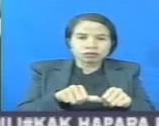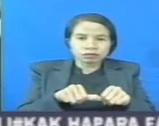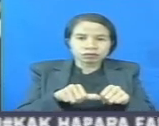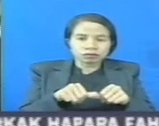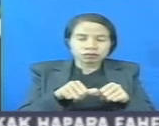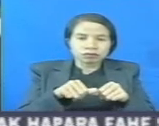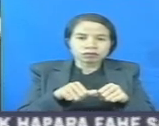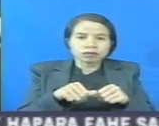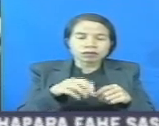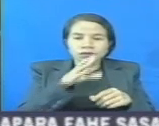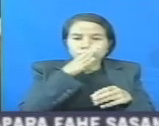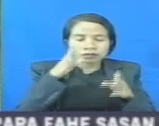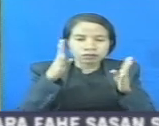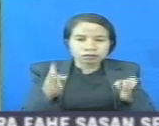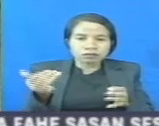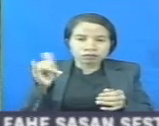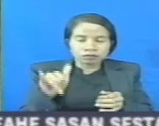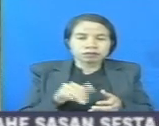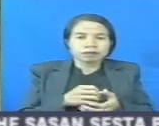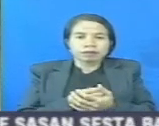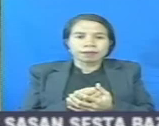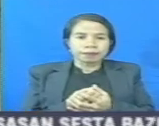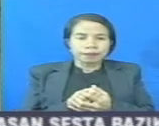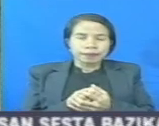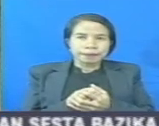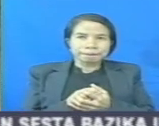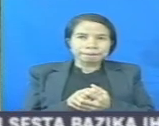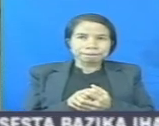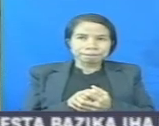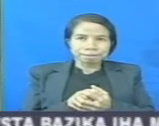comunidade agricultor Sira. Rony Silva, Lucas Monteiro, ba RTL.